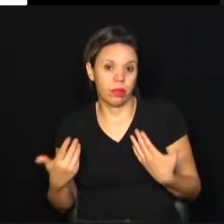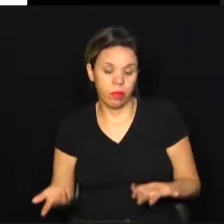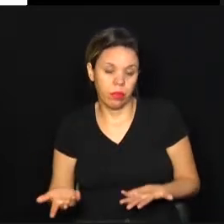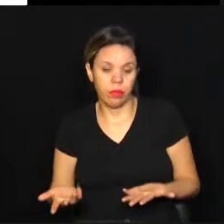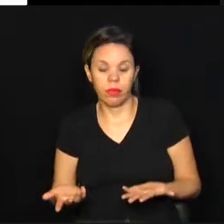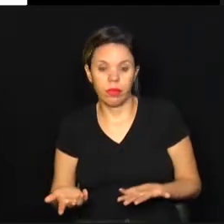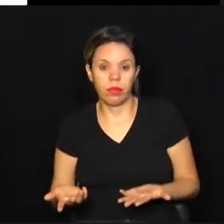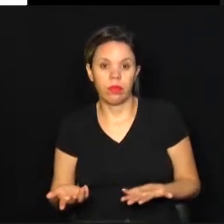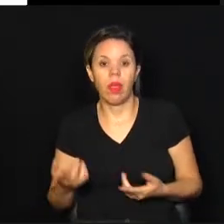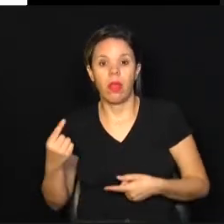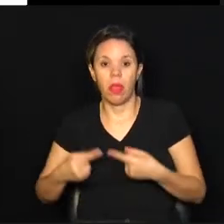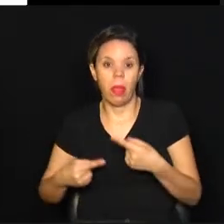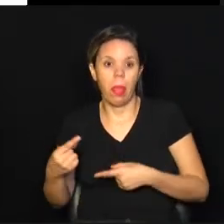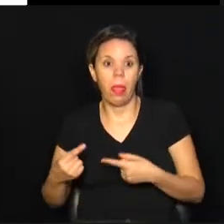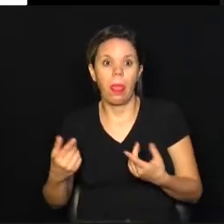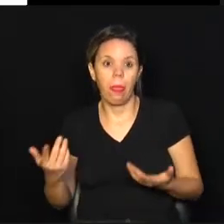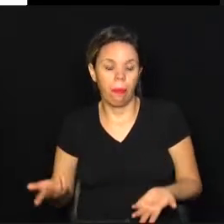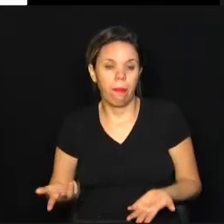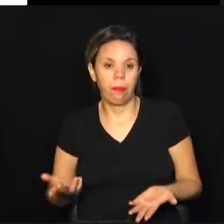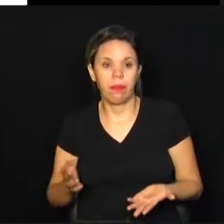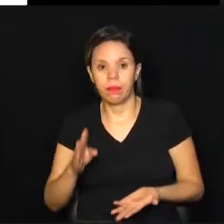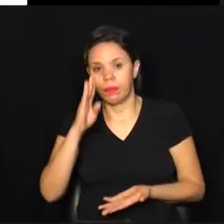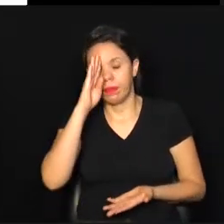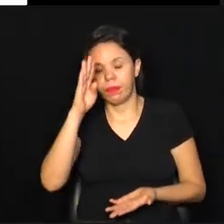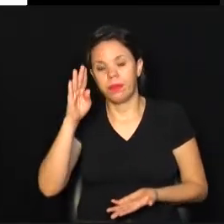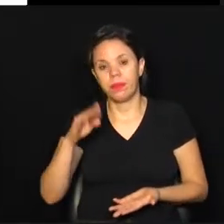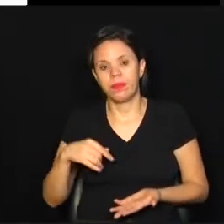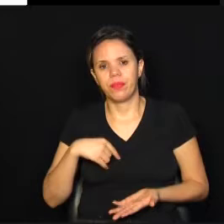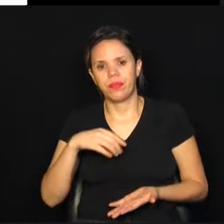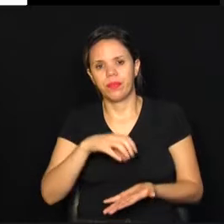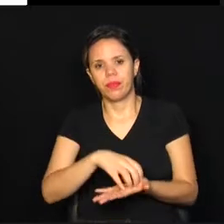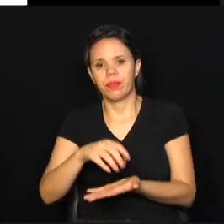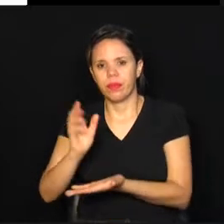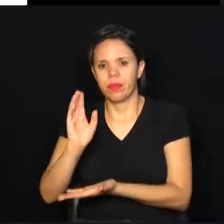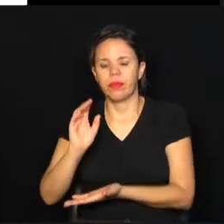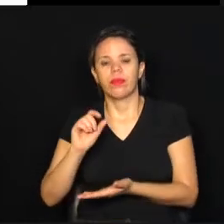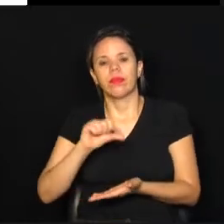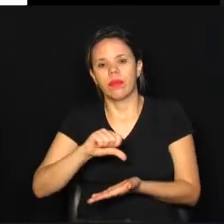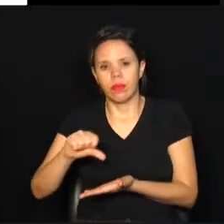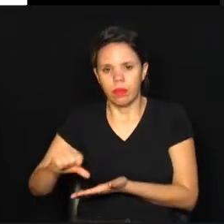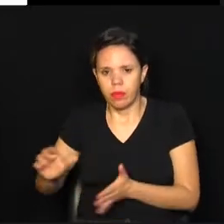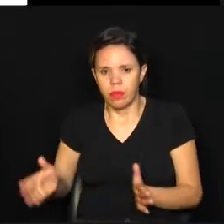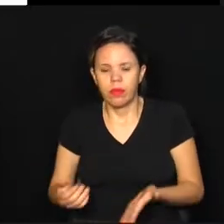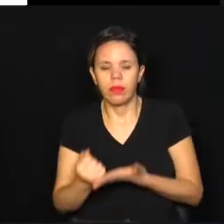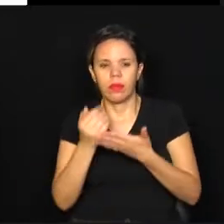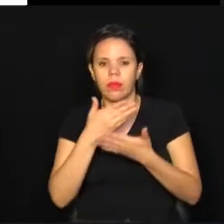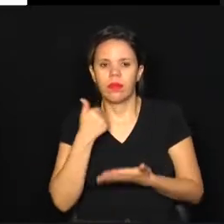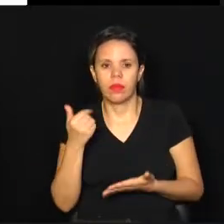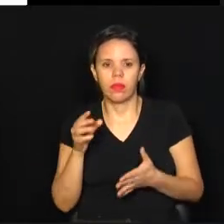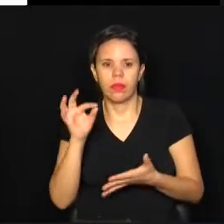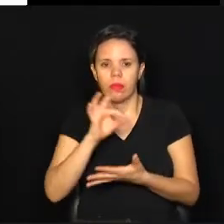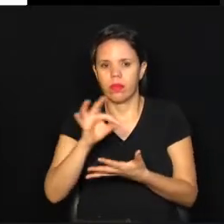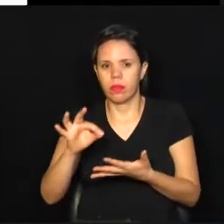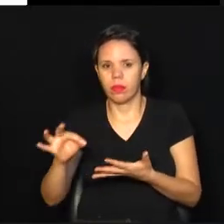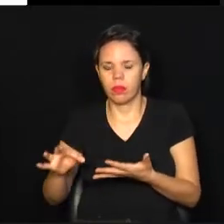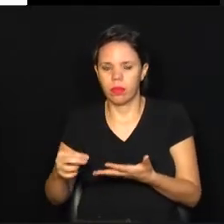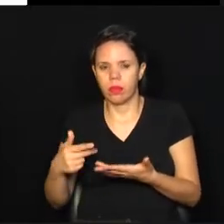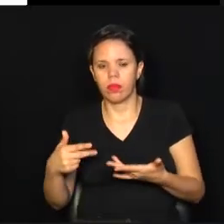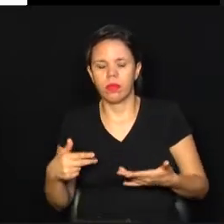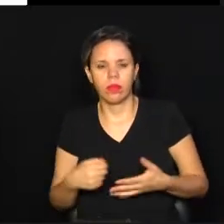Então, esse que é o debate mais central. As centralidades, elas são potencializadas por um conjunto de fatores,